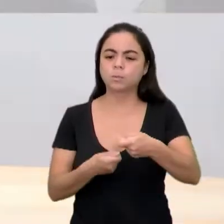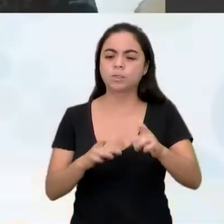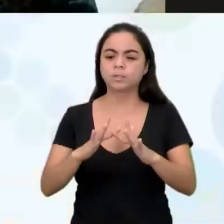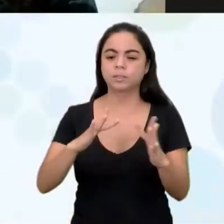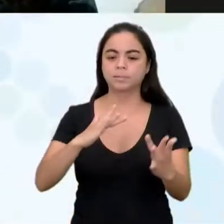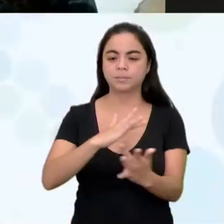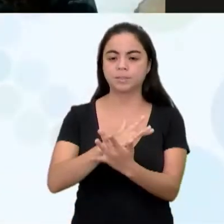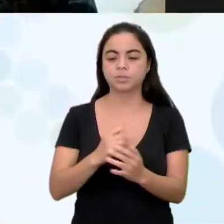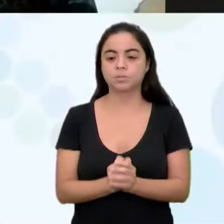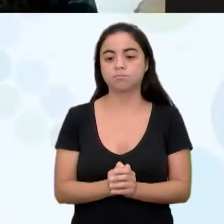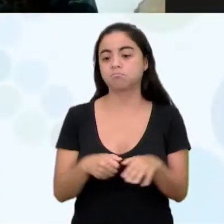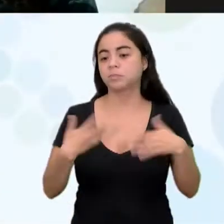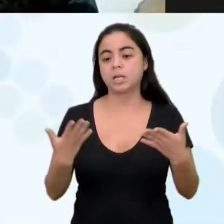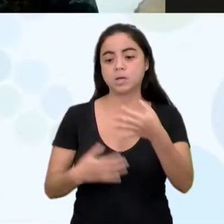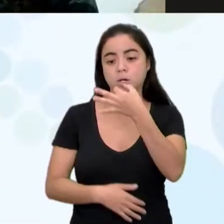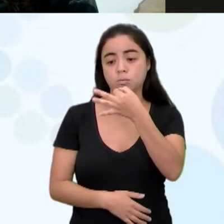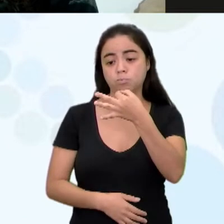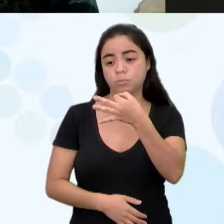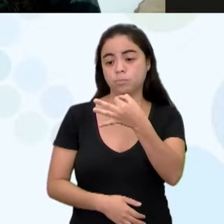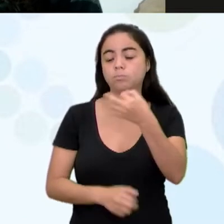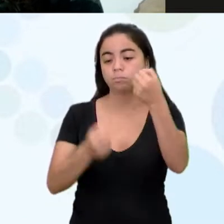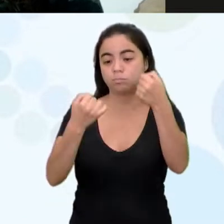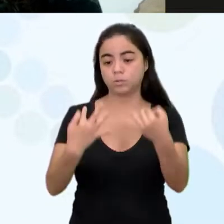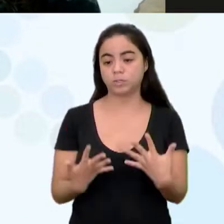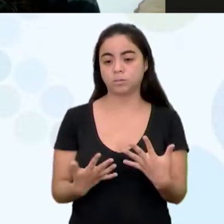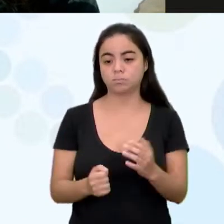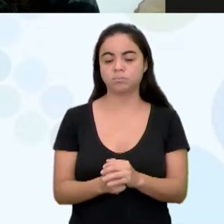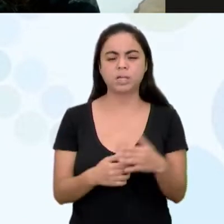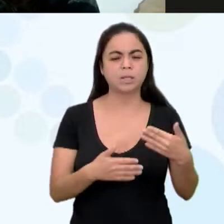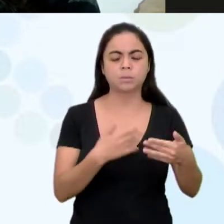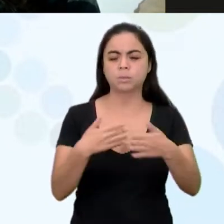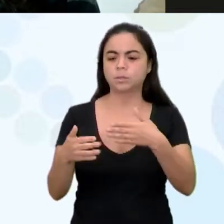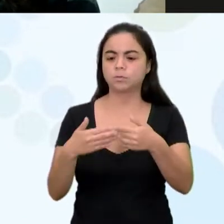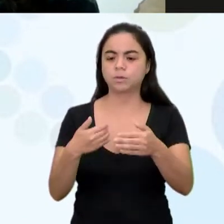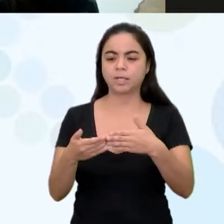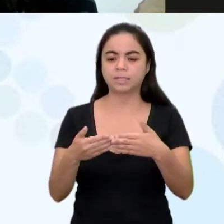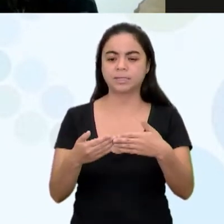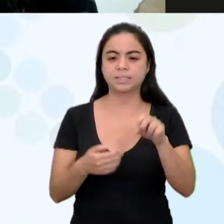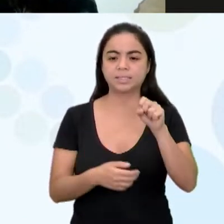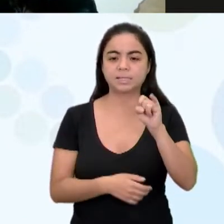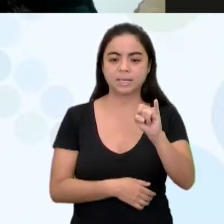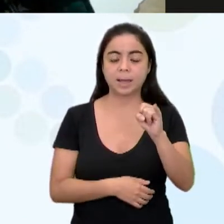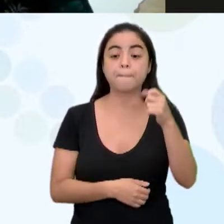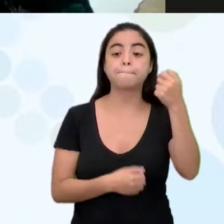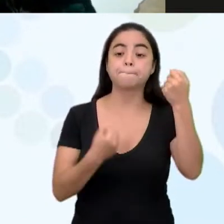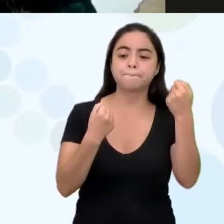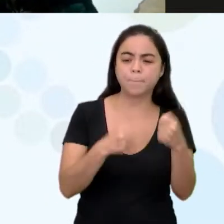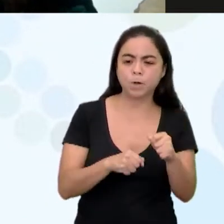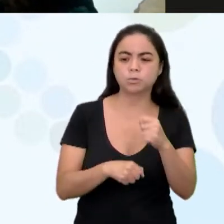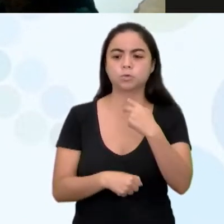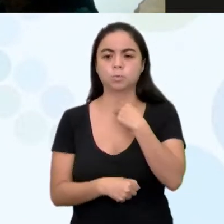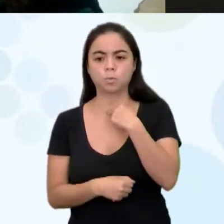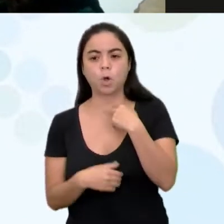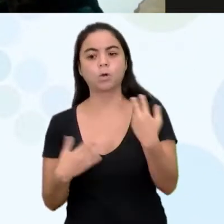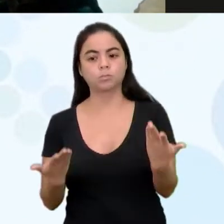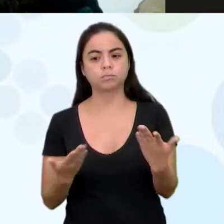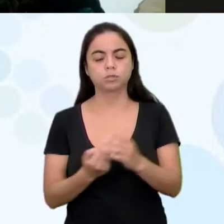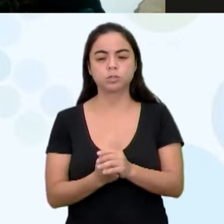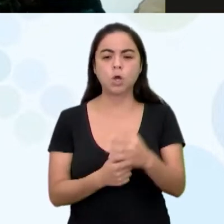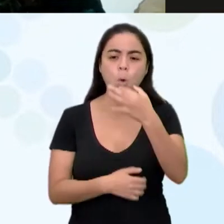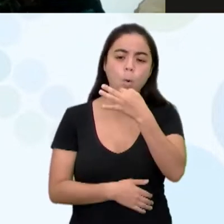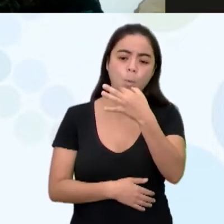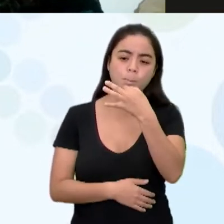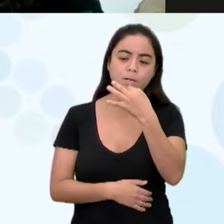você pode dizer sobre isso, independente de ser possível ou não, mas a sua visão sobre